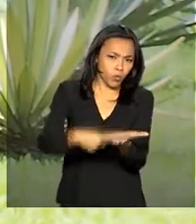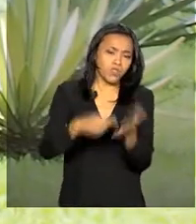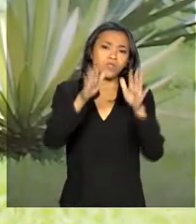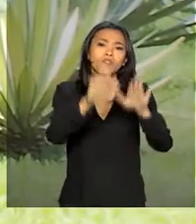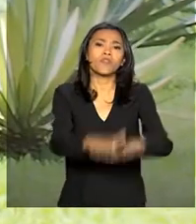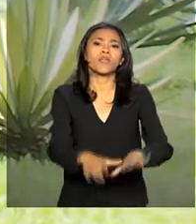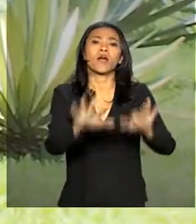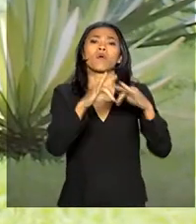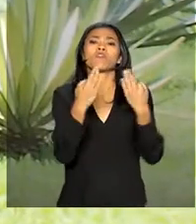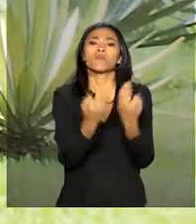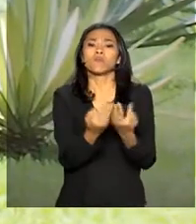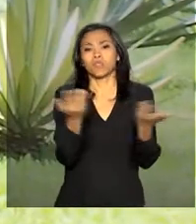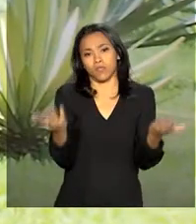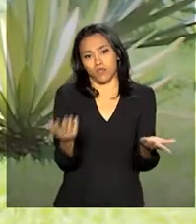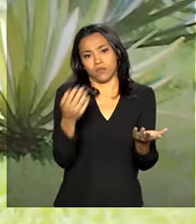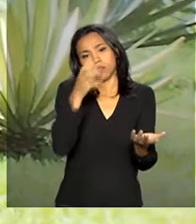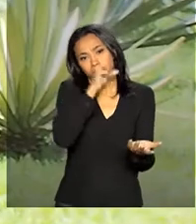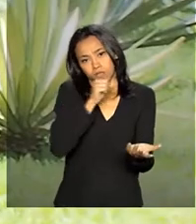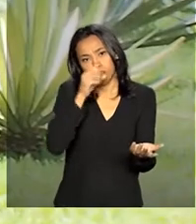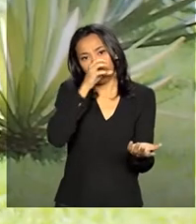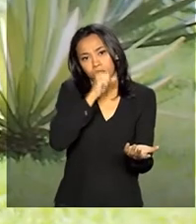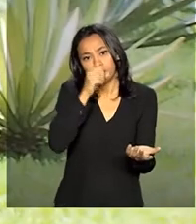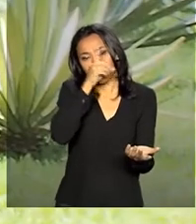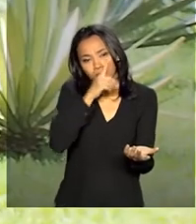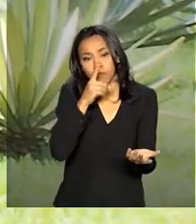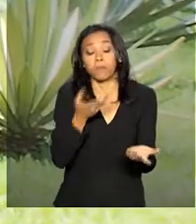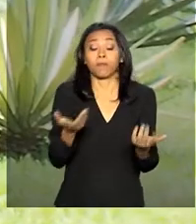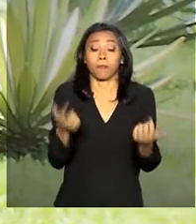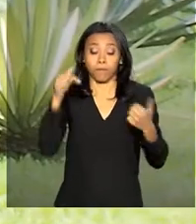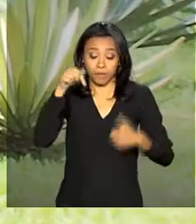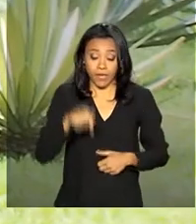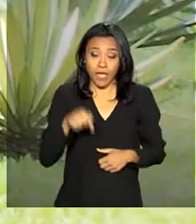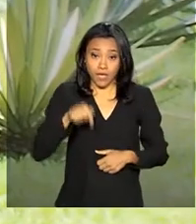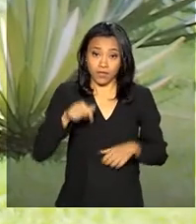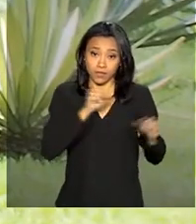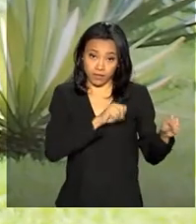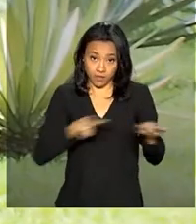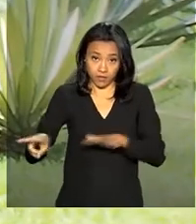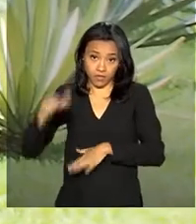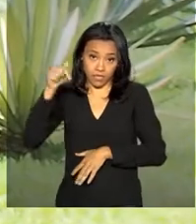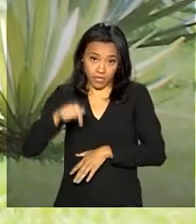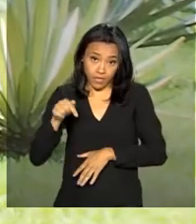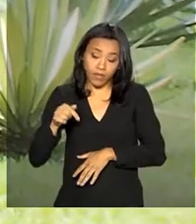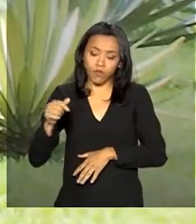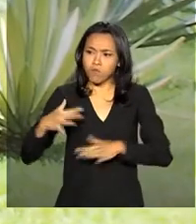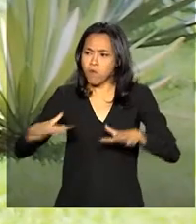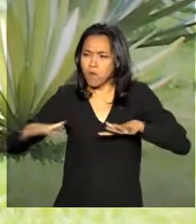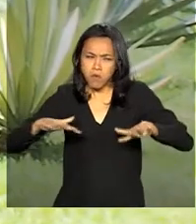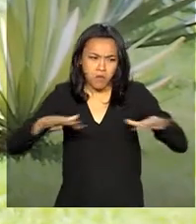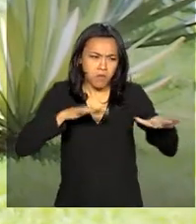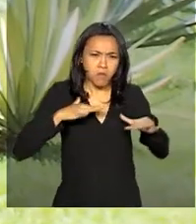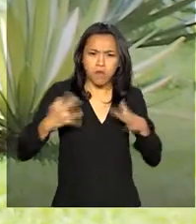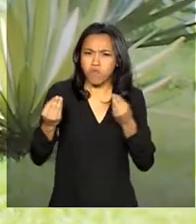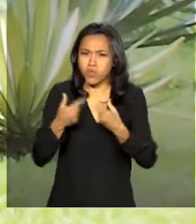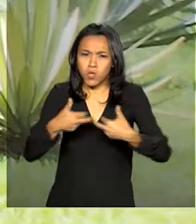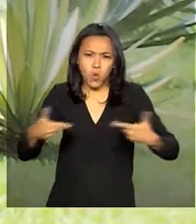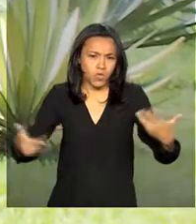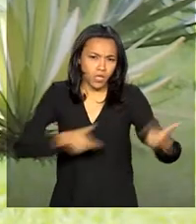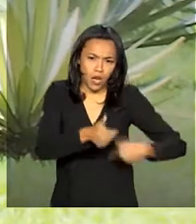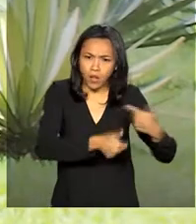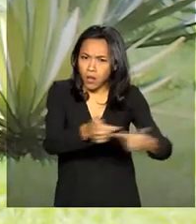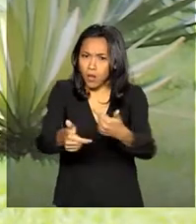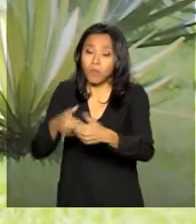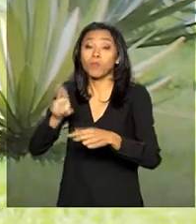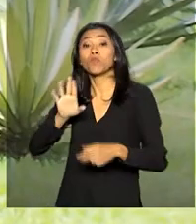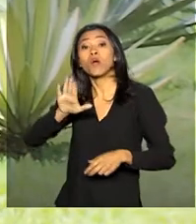o fim de semana e olha aqui nessa semana essa semana aqui no ccbb foi uma semana de muita movimentação por causa dos novos nomes